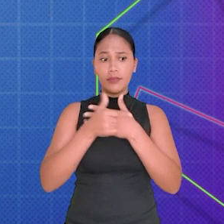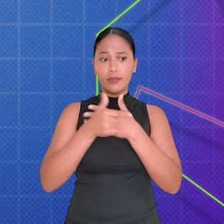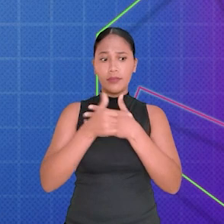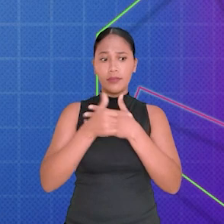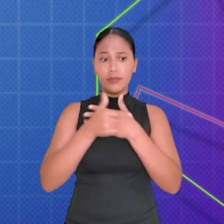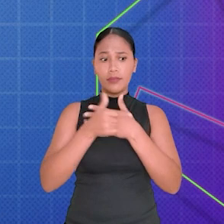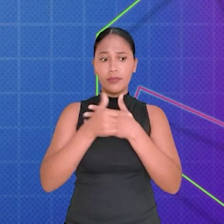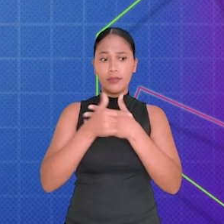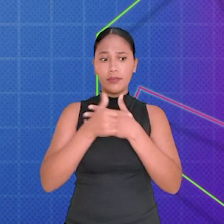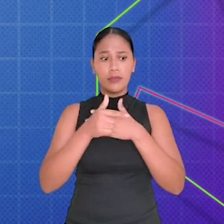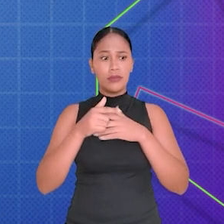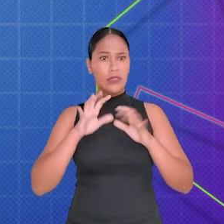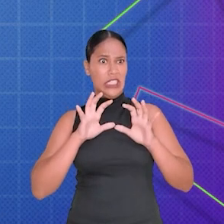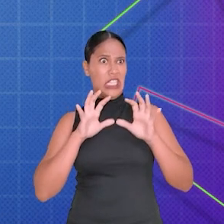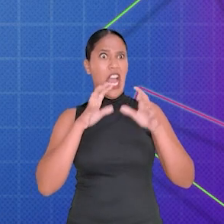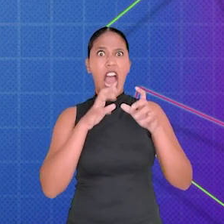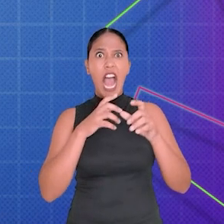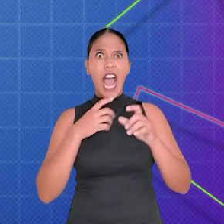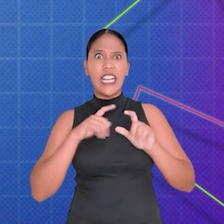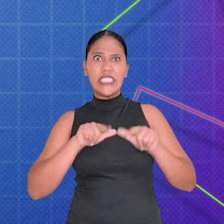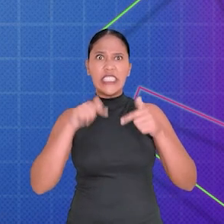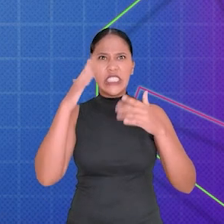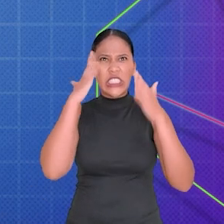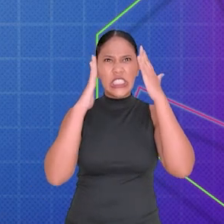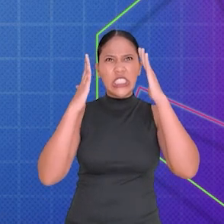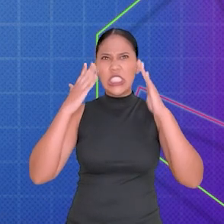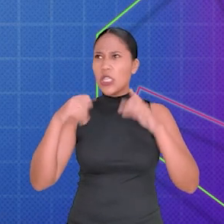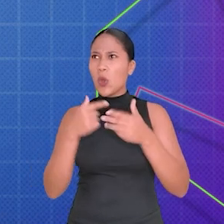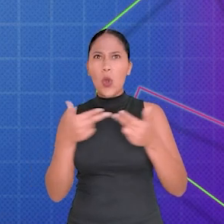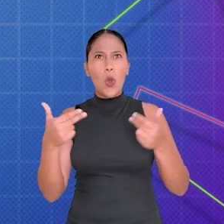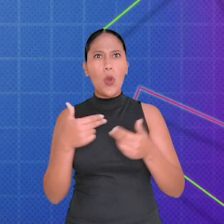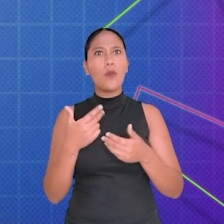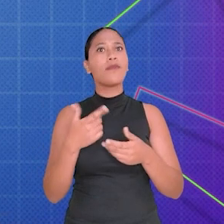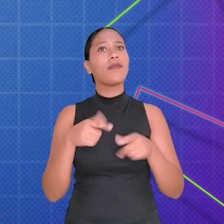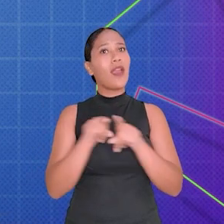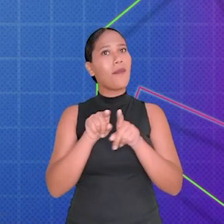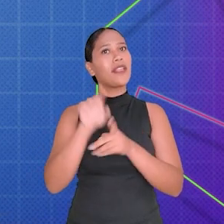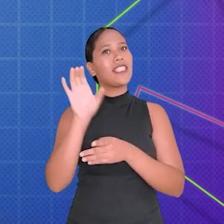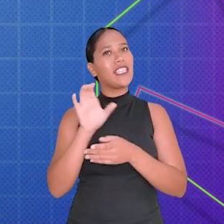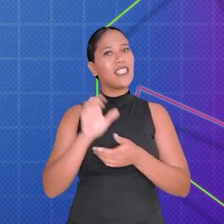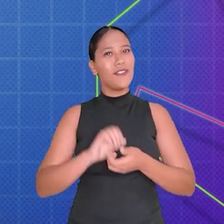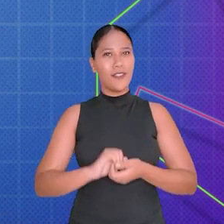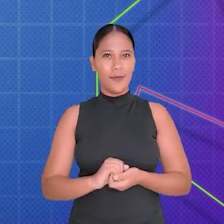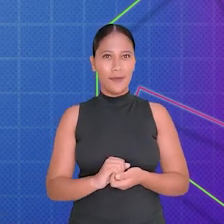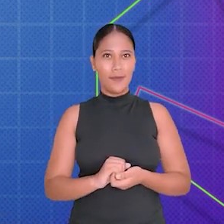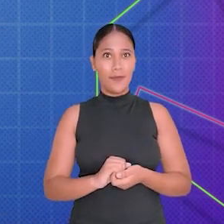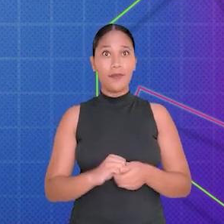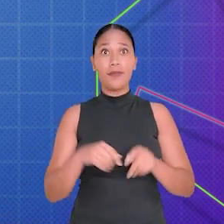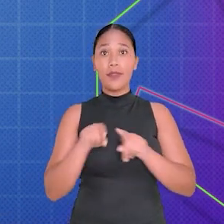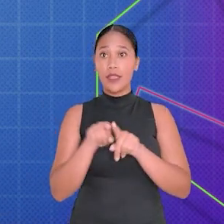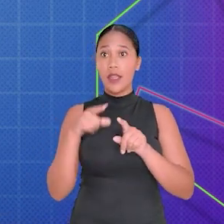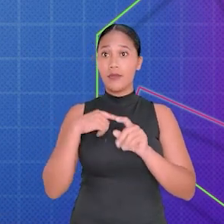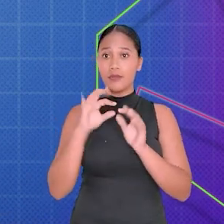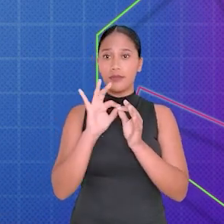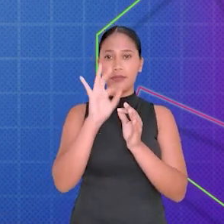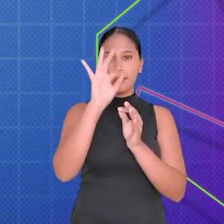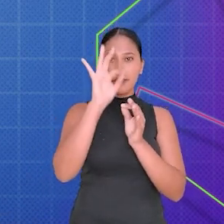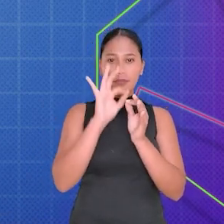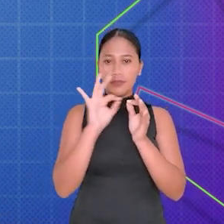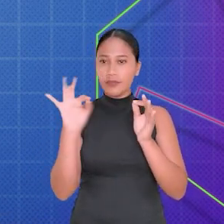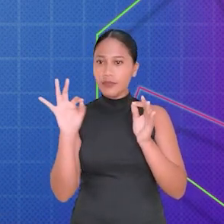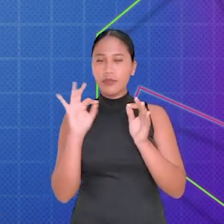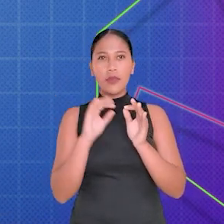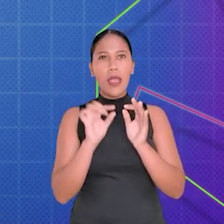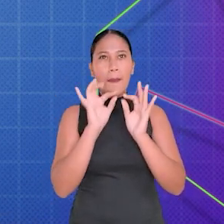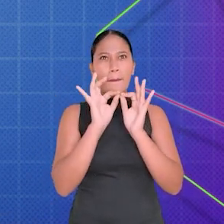referente ao que a professora está citando. E personagens agressivos em jogos de ação, aventuras e ficção científica também. Essas formas